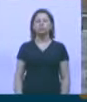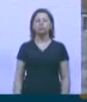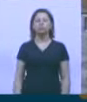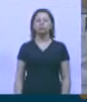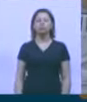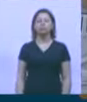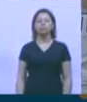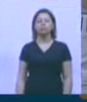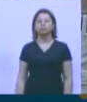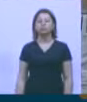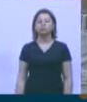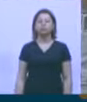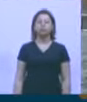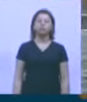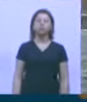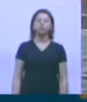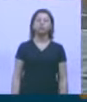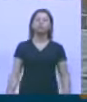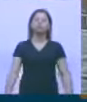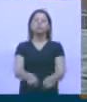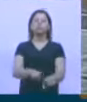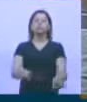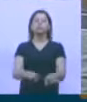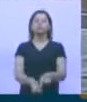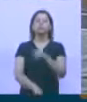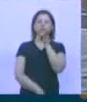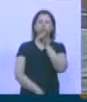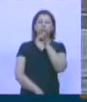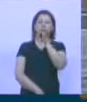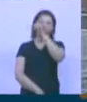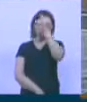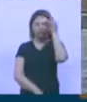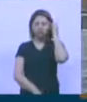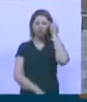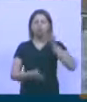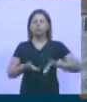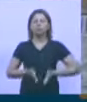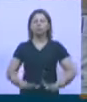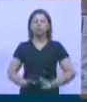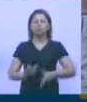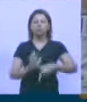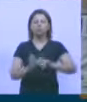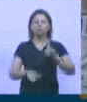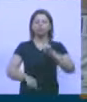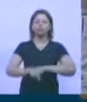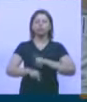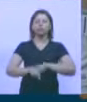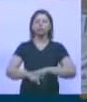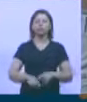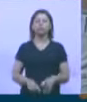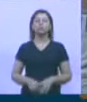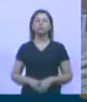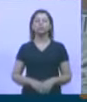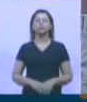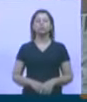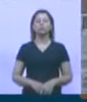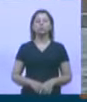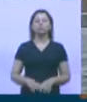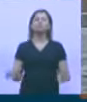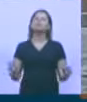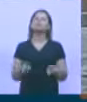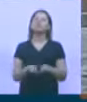born prematurely. Também supõe a pessoa nasceu prematura. That can affect his life. Isso